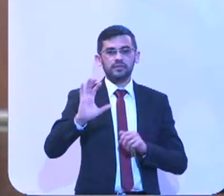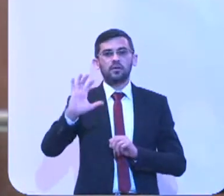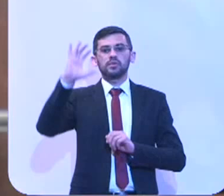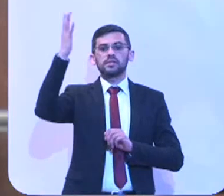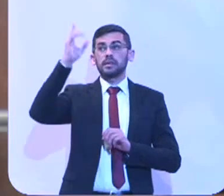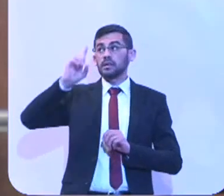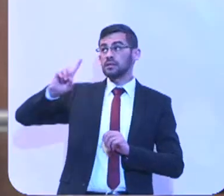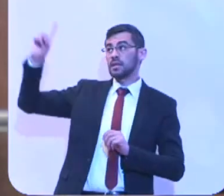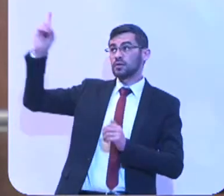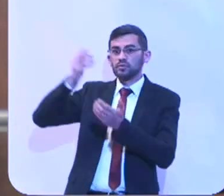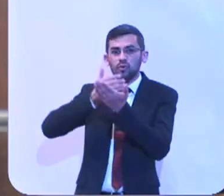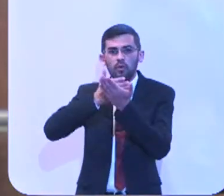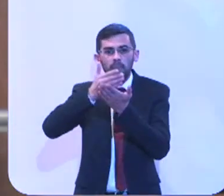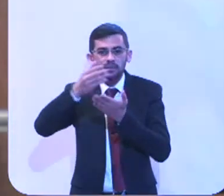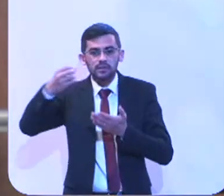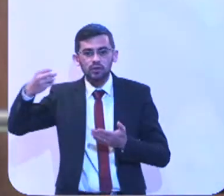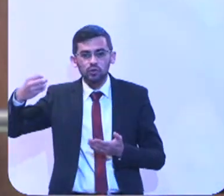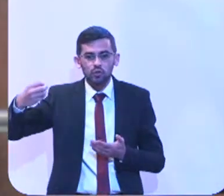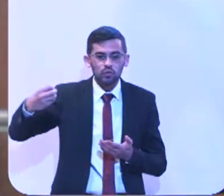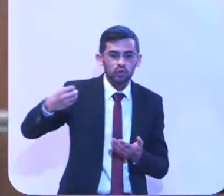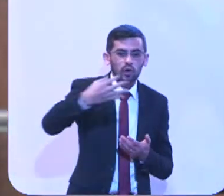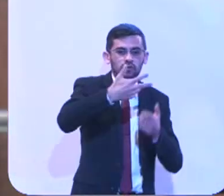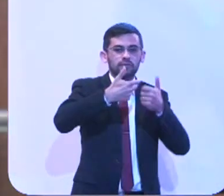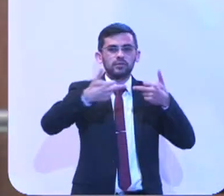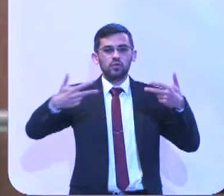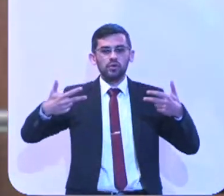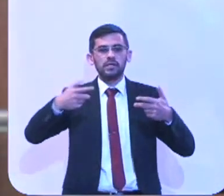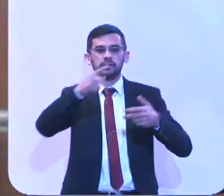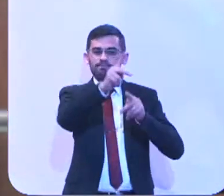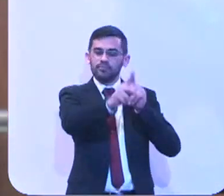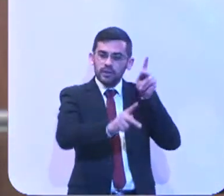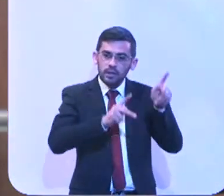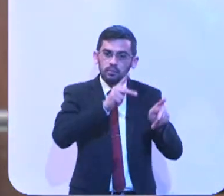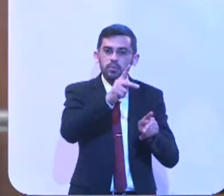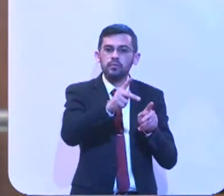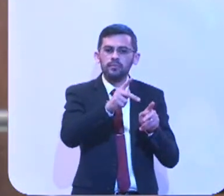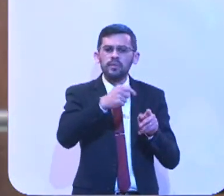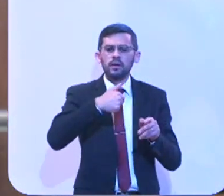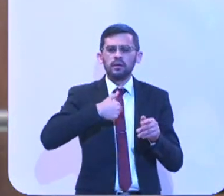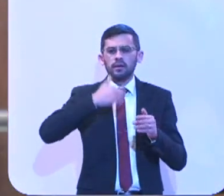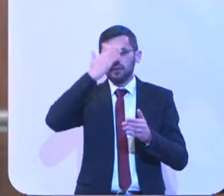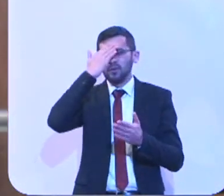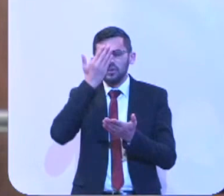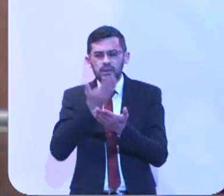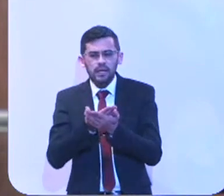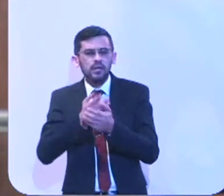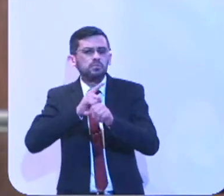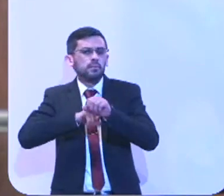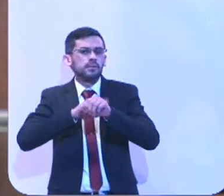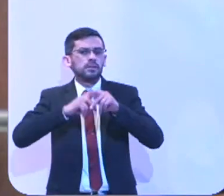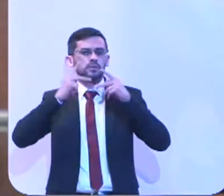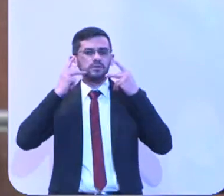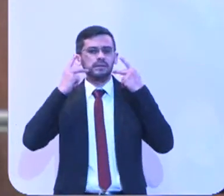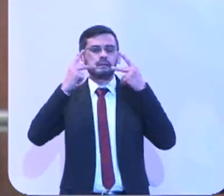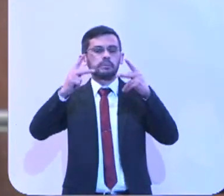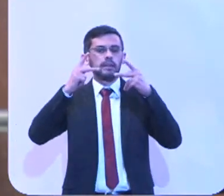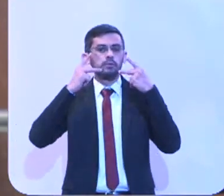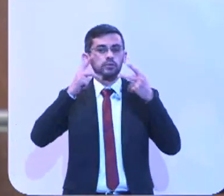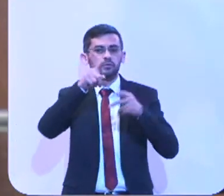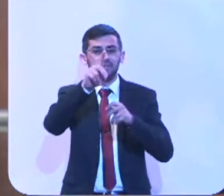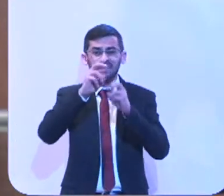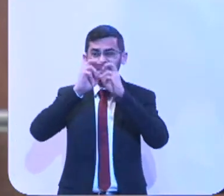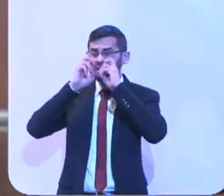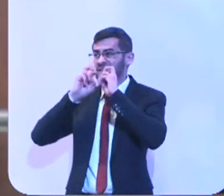Deus começa algo novo entre os Zulus. Eu creio que hoje, enquanto nós pregamos, se você clamar